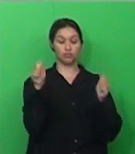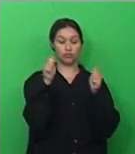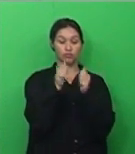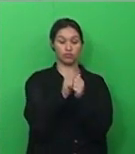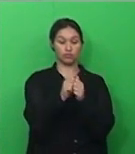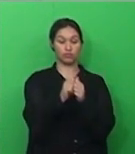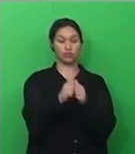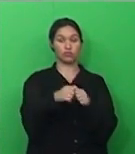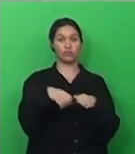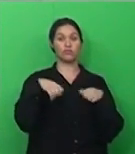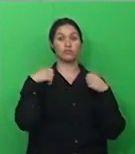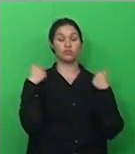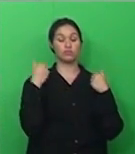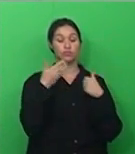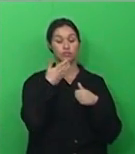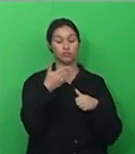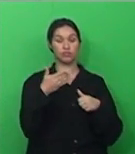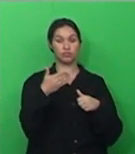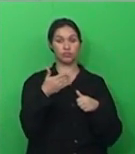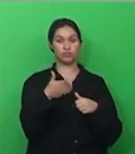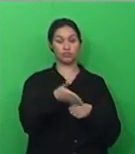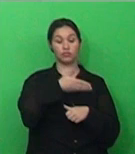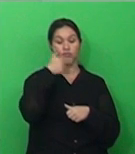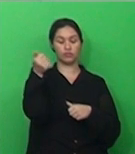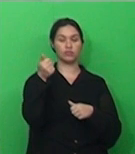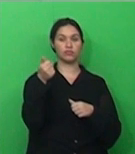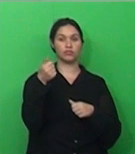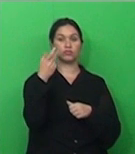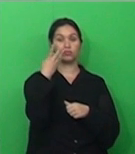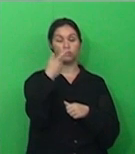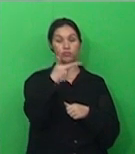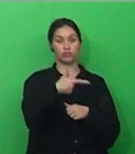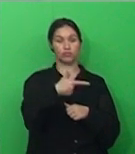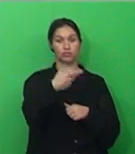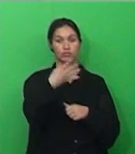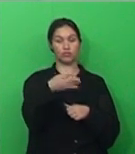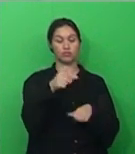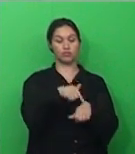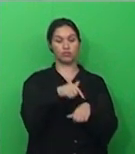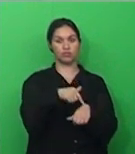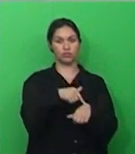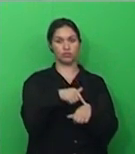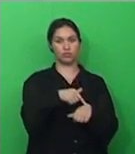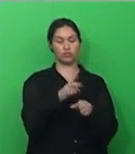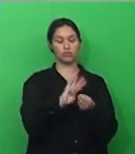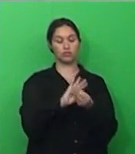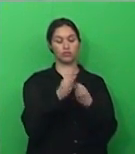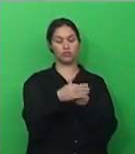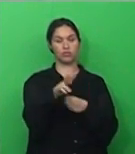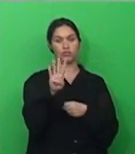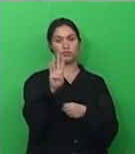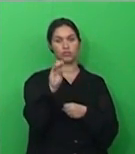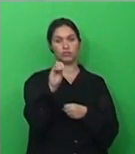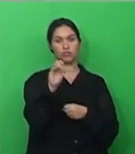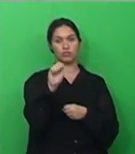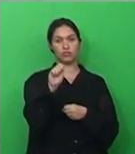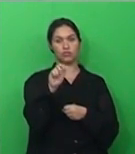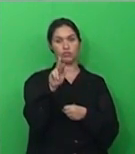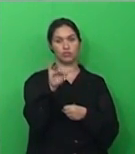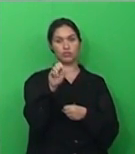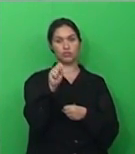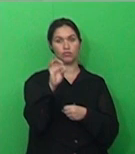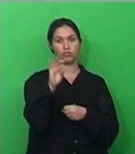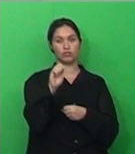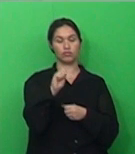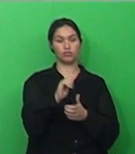urgentemente de reforma, precisamos de aparelhagem, precisamos de comprometimento do pessoal da noite, porque a pessoa